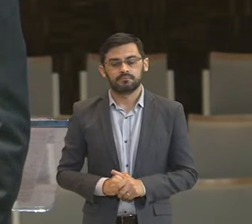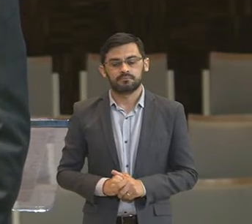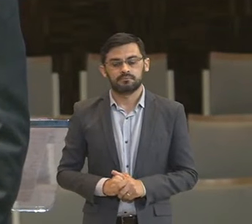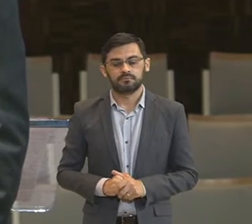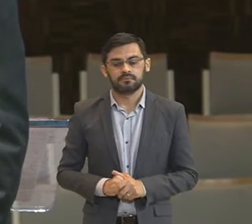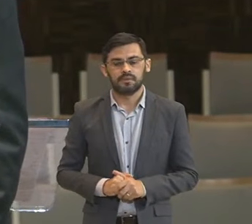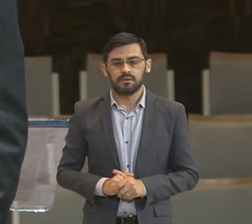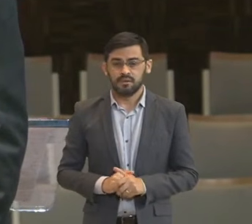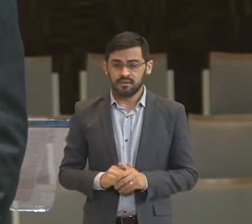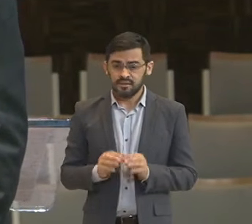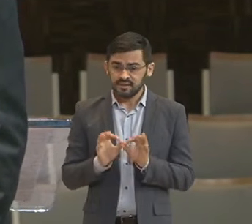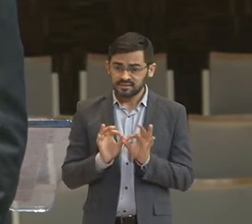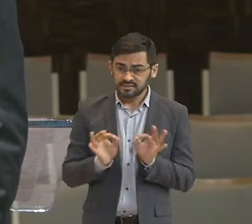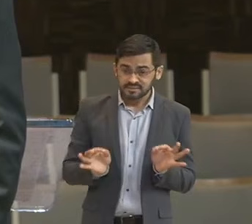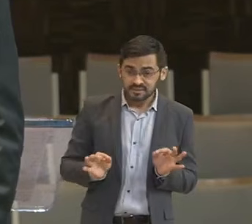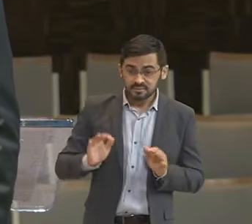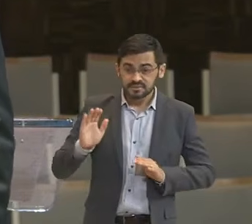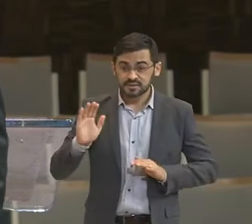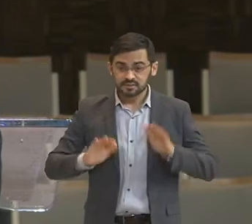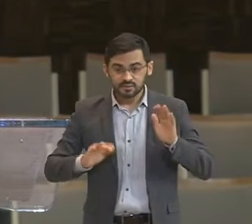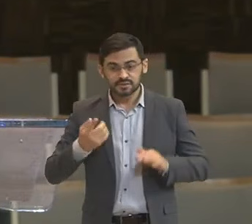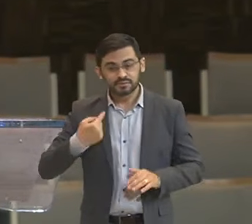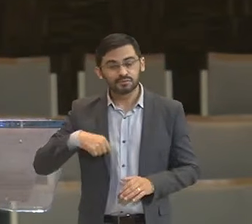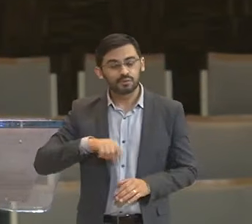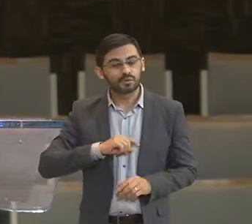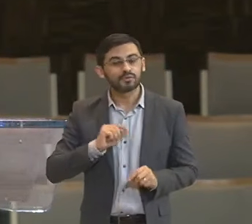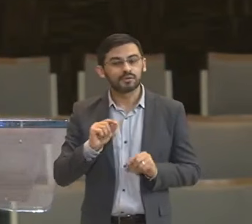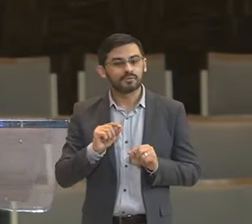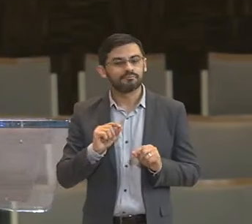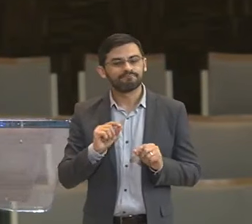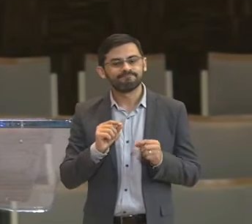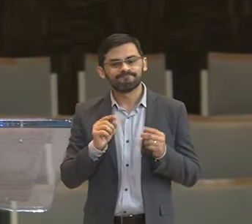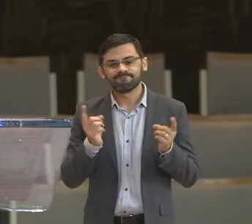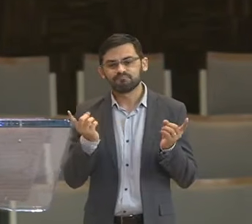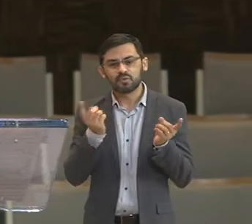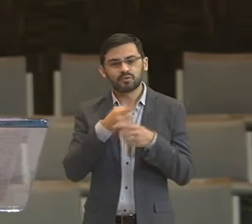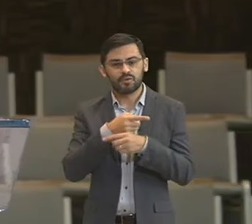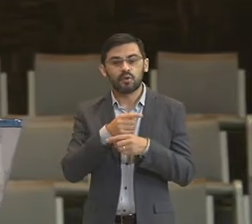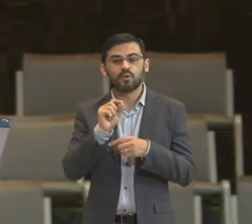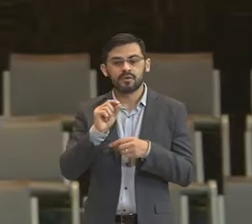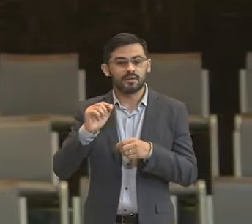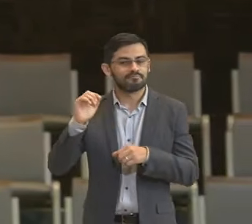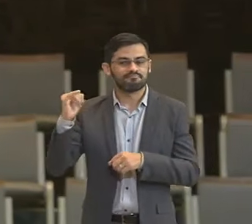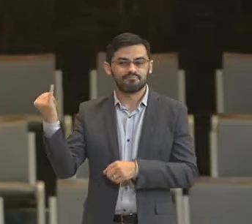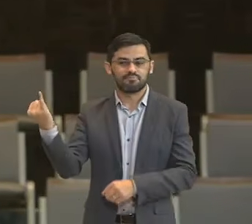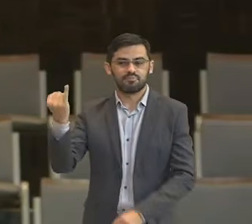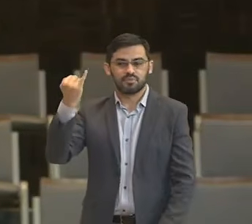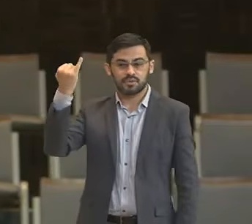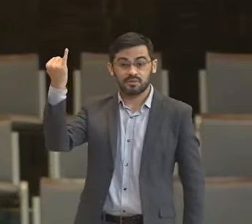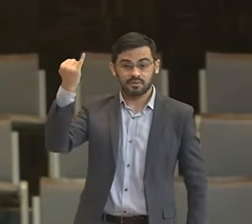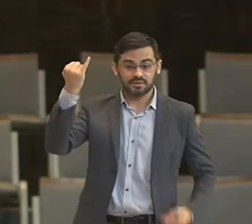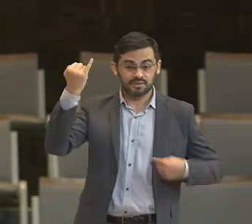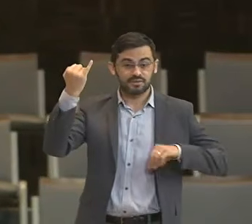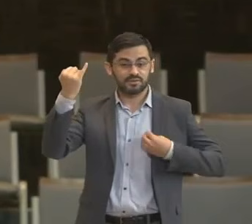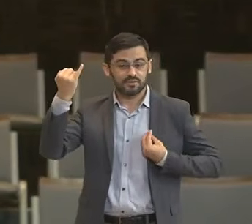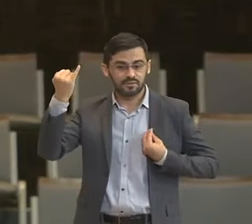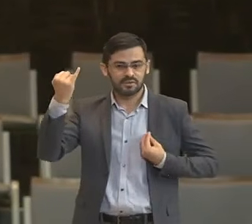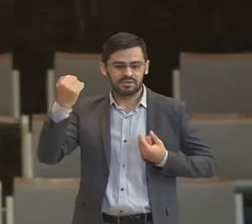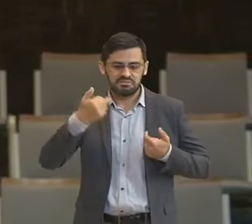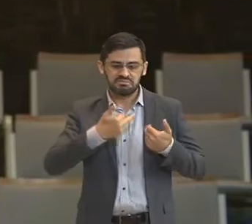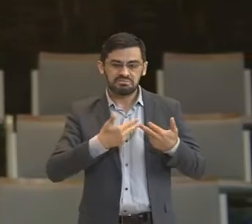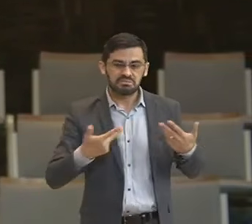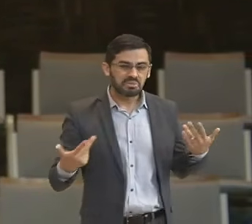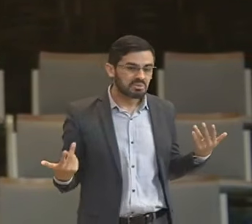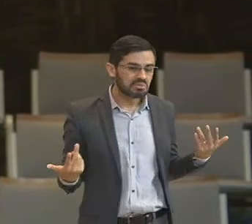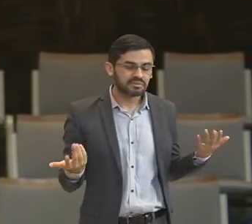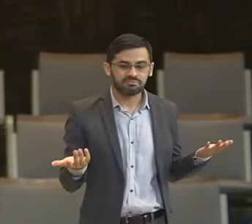É tão simples, às vezes, a gente trocar o que é prioritário na nossa vida por aquilo que é